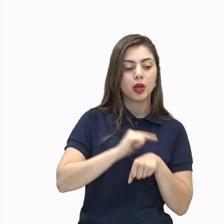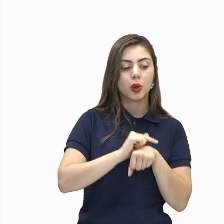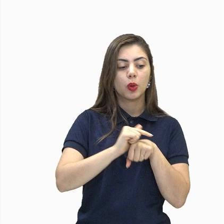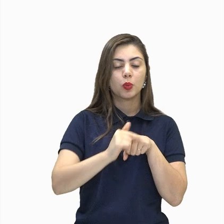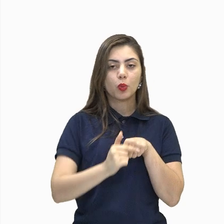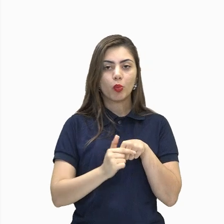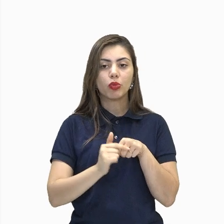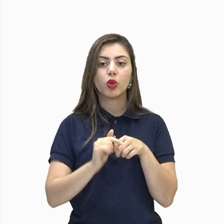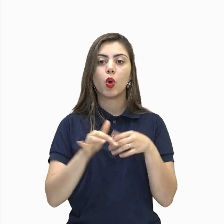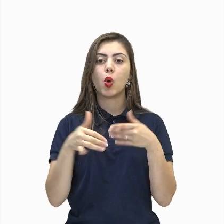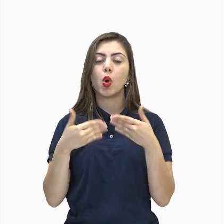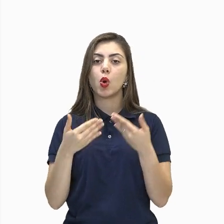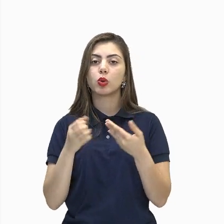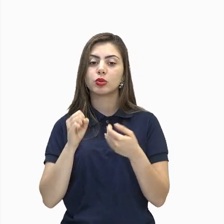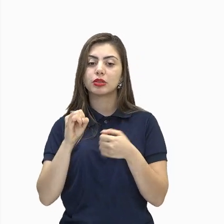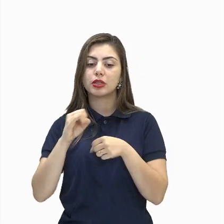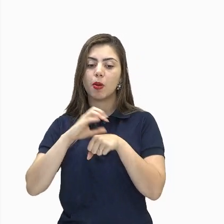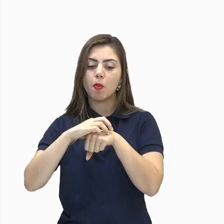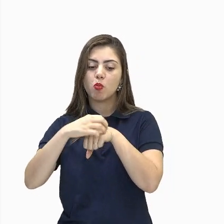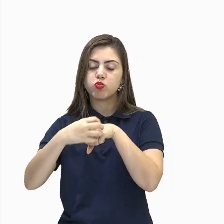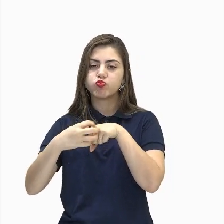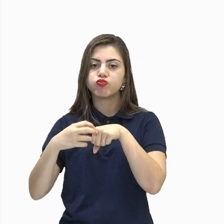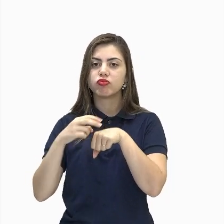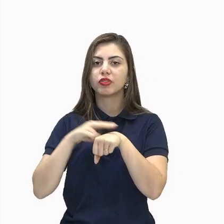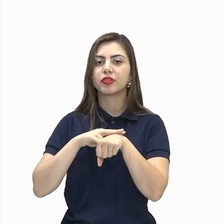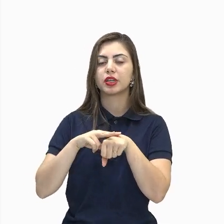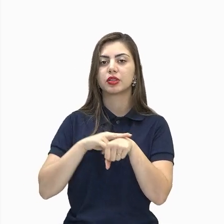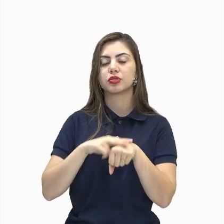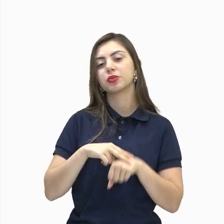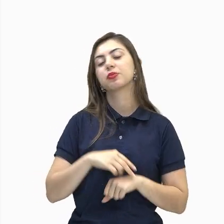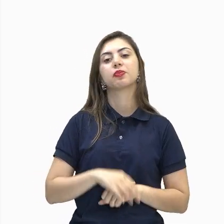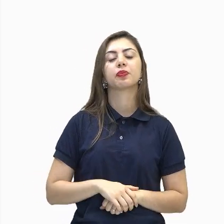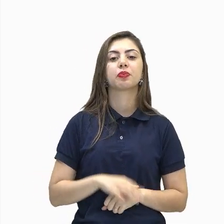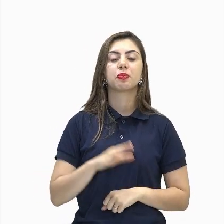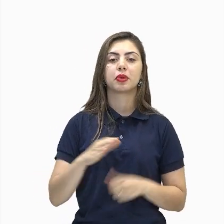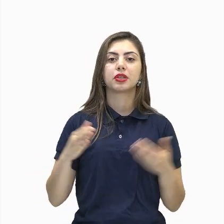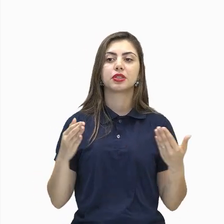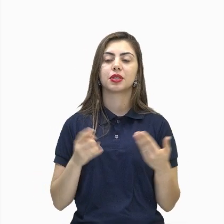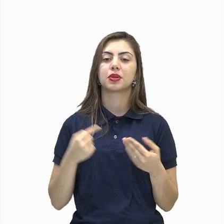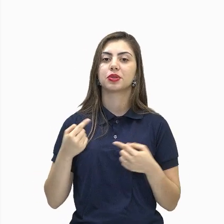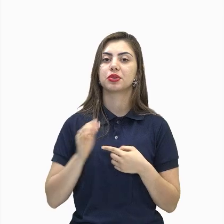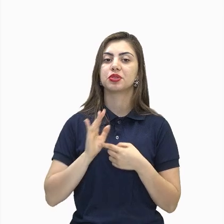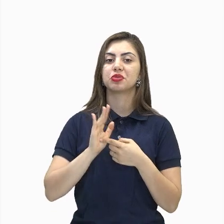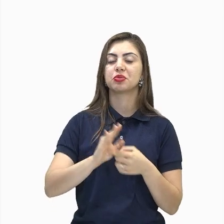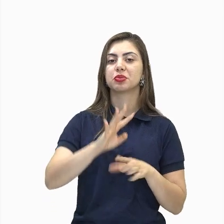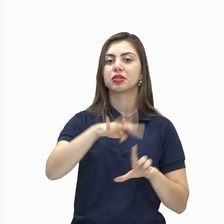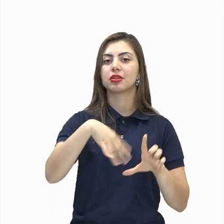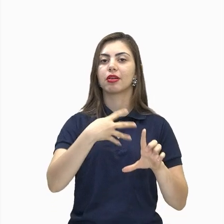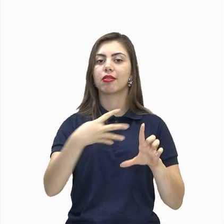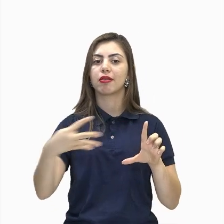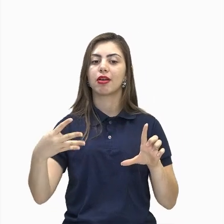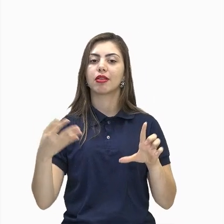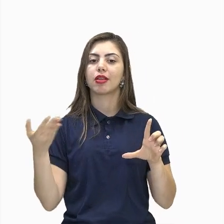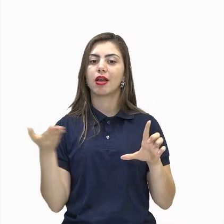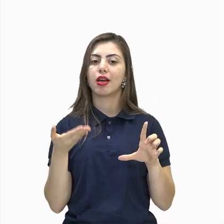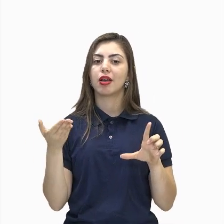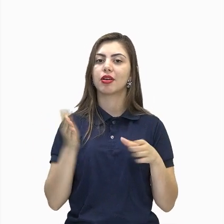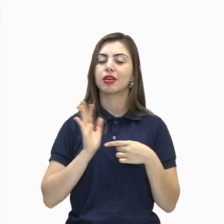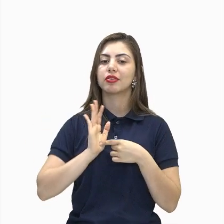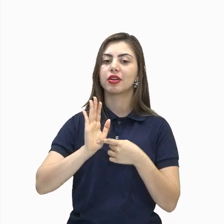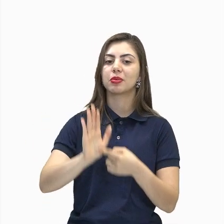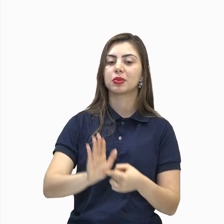textura, que era lisa ou rugosa. E agora a gente vai ver um quadro de Punnett que vai exemplificar, o resultado